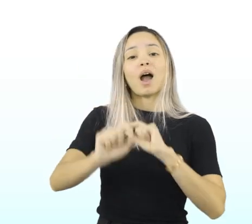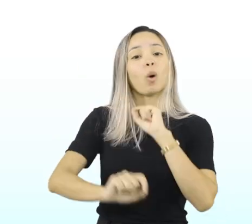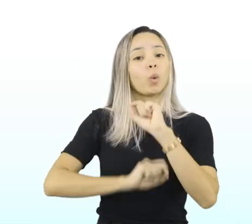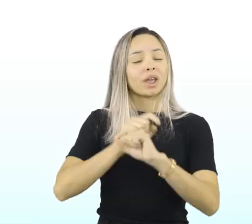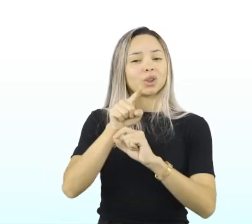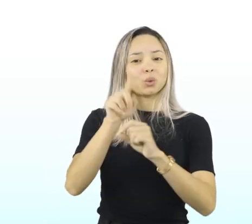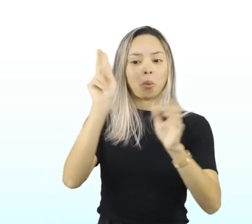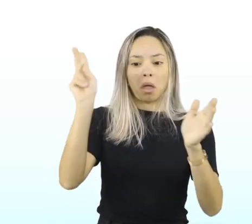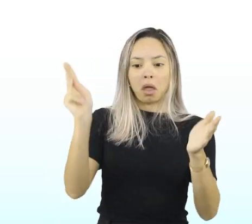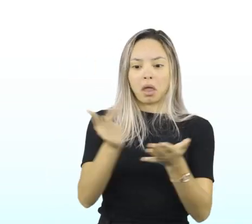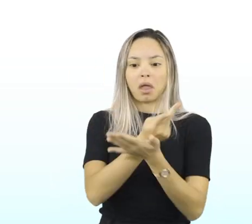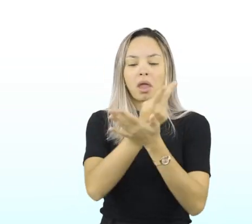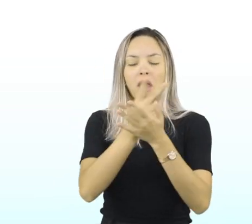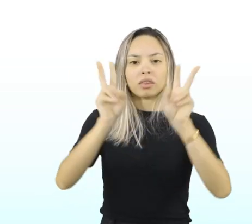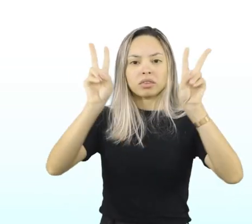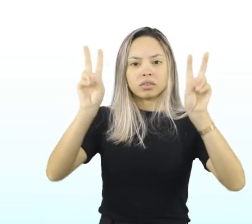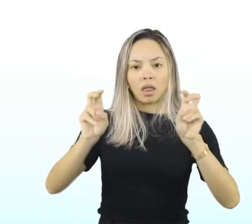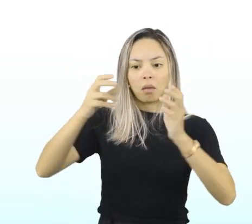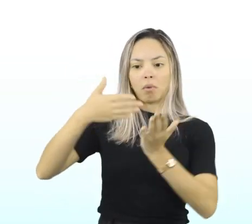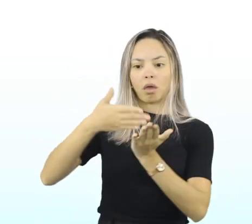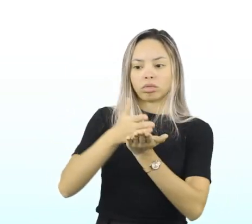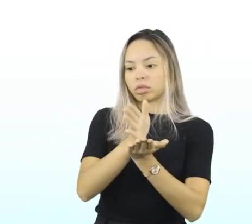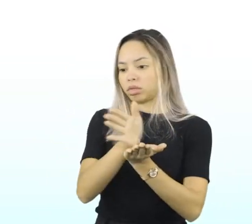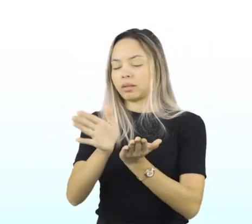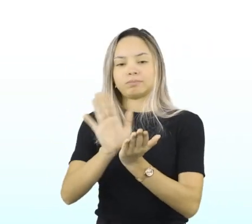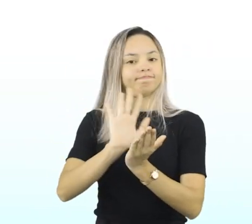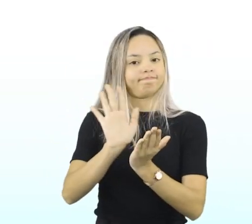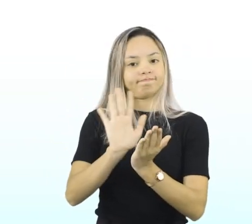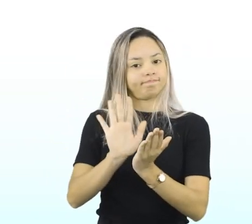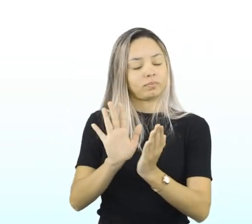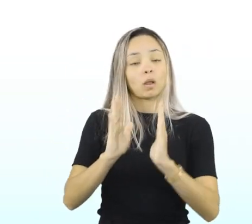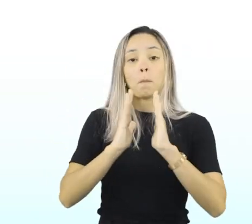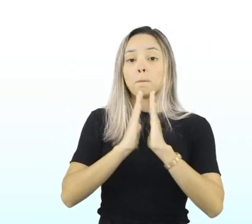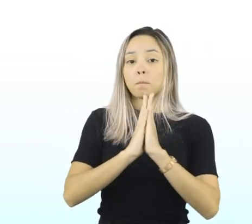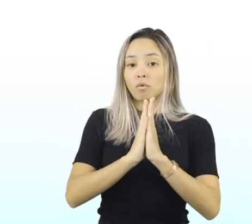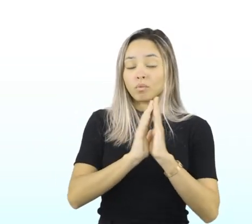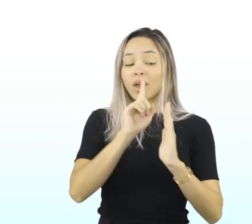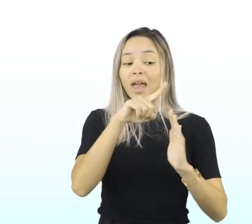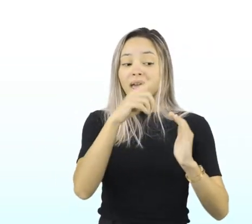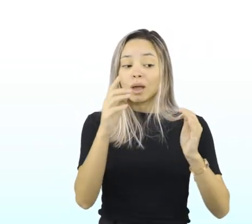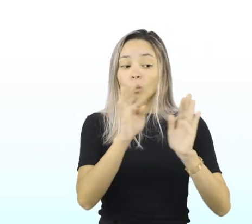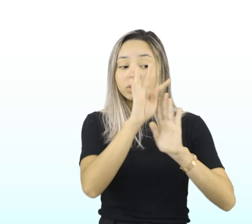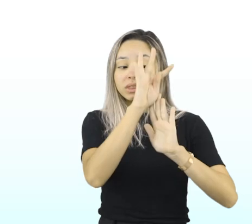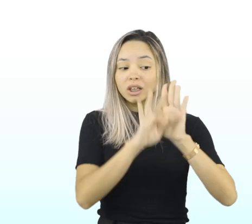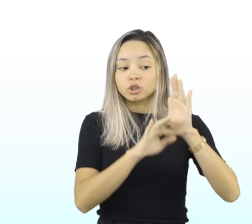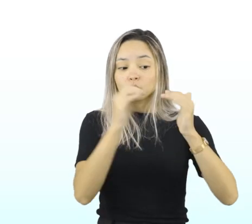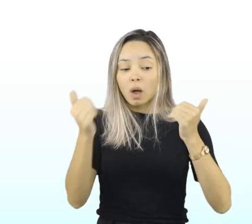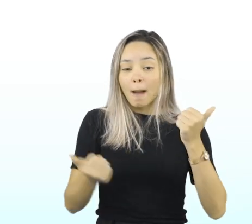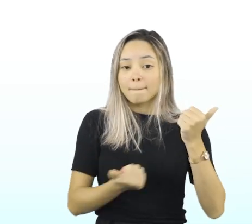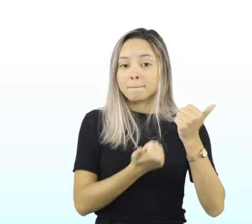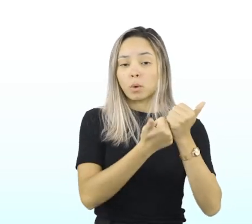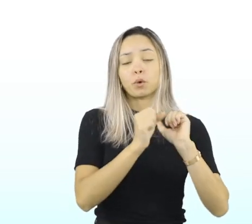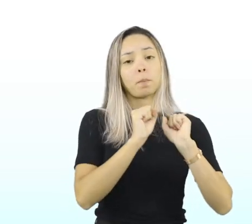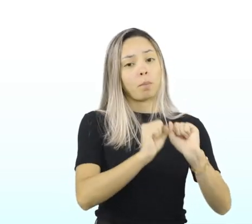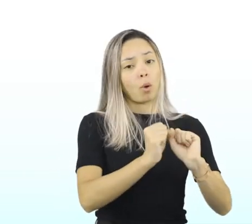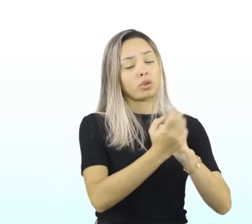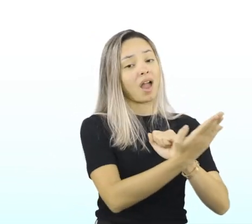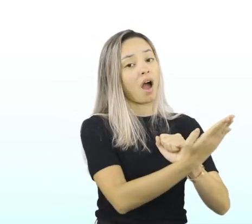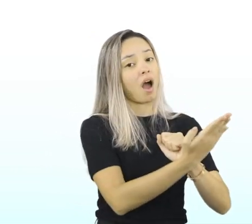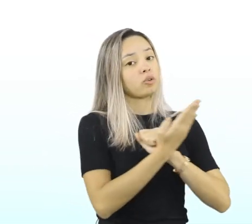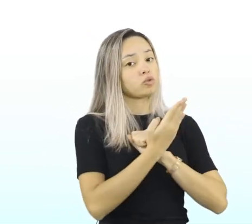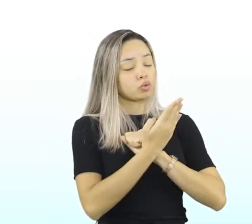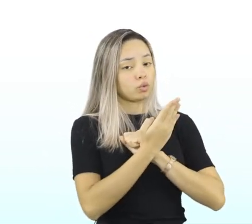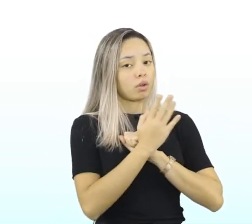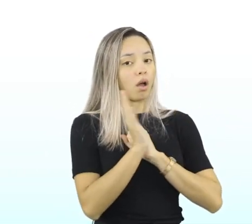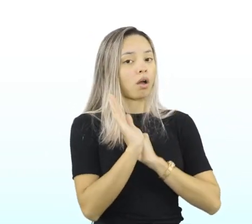não correr o risco de uma fuga parcial e até mesmo uma fuga total, já está dizendo, são os textos motivadores, esses textos